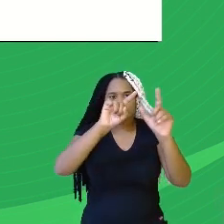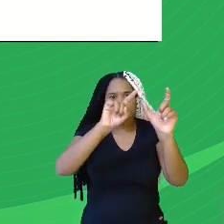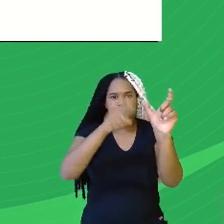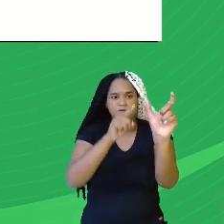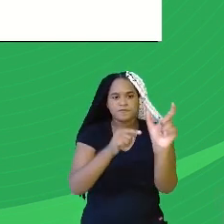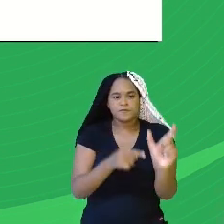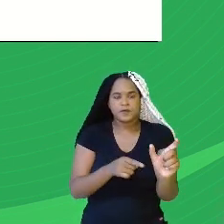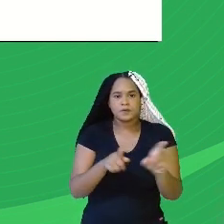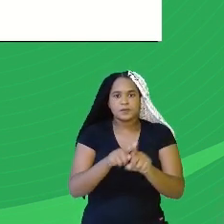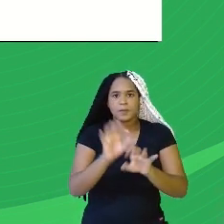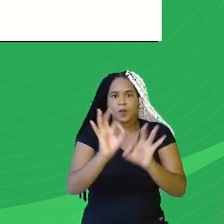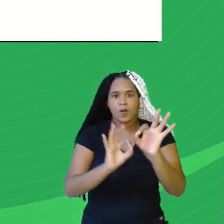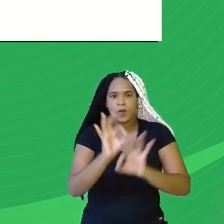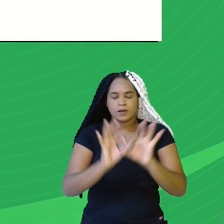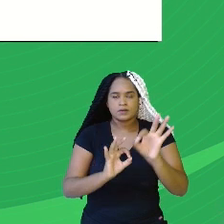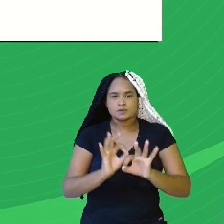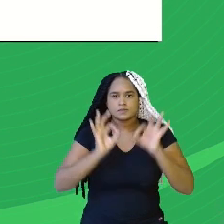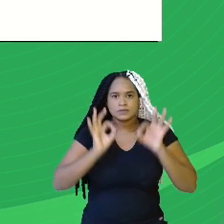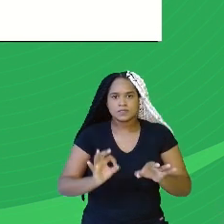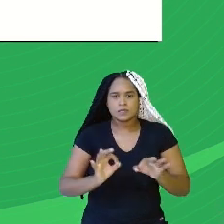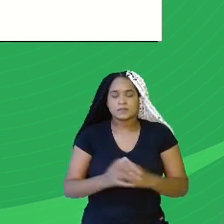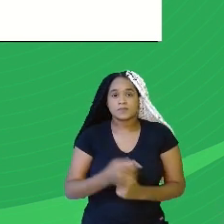respeita a ordem do número.